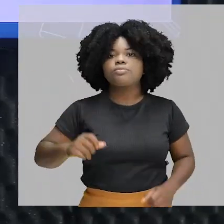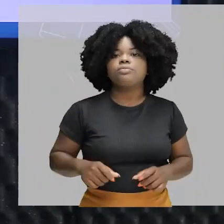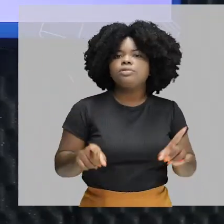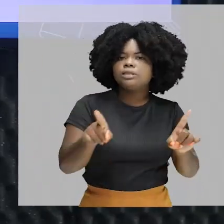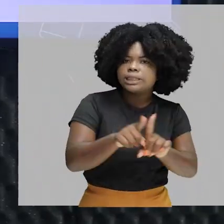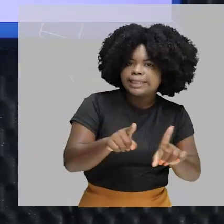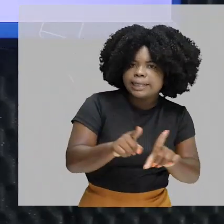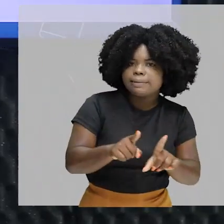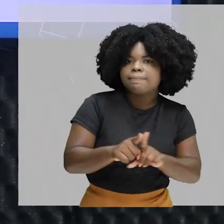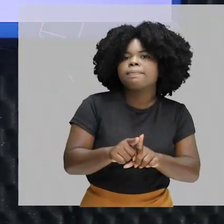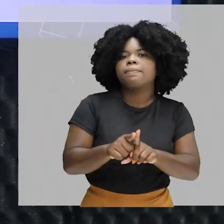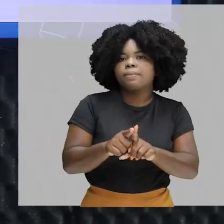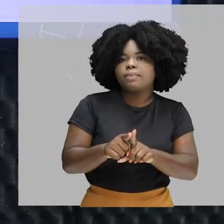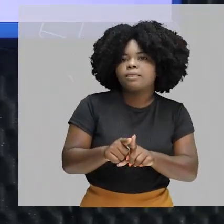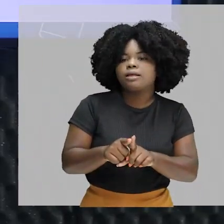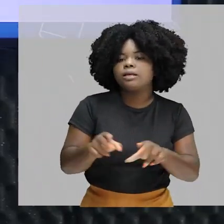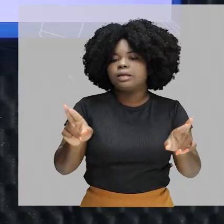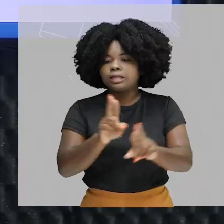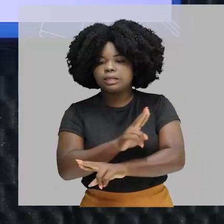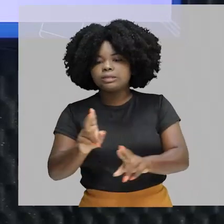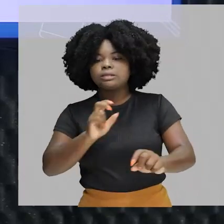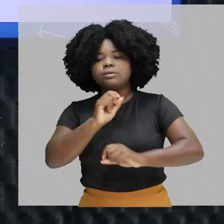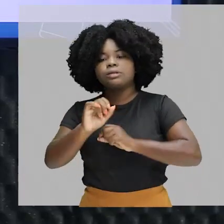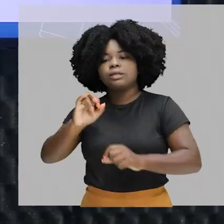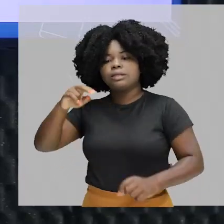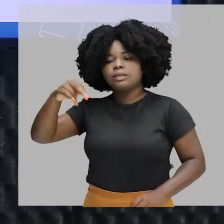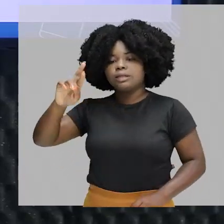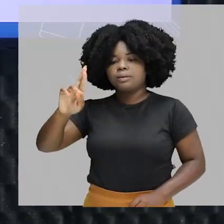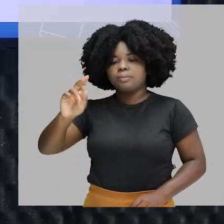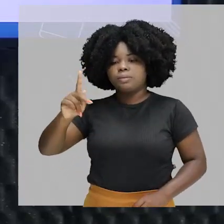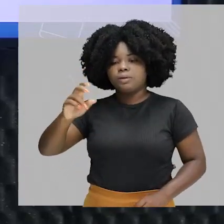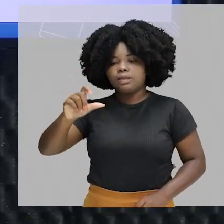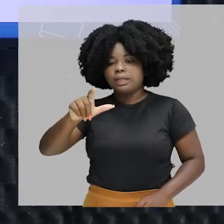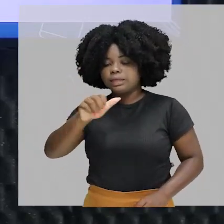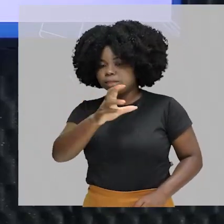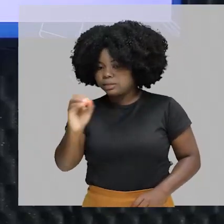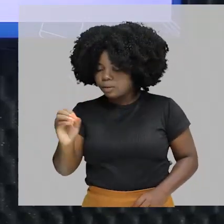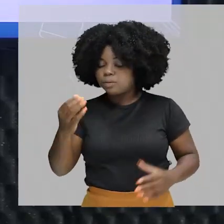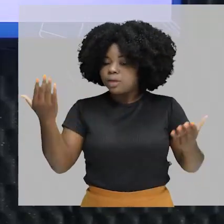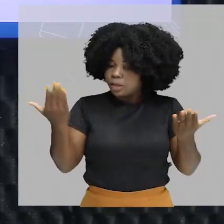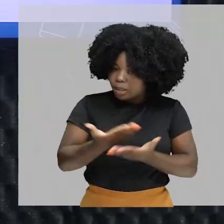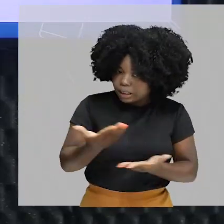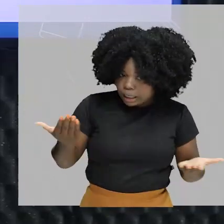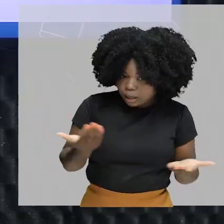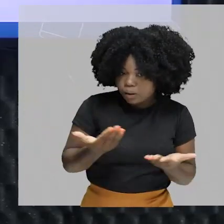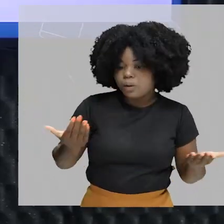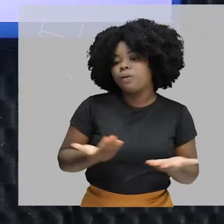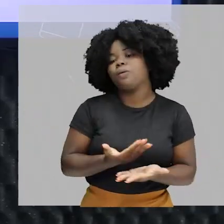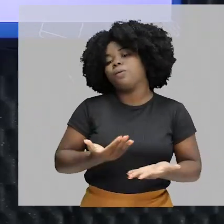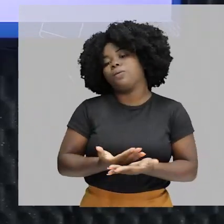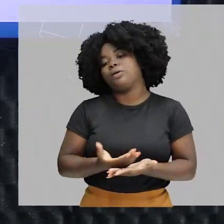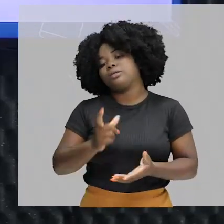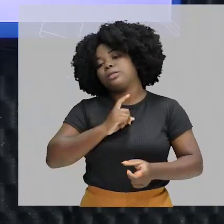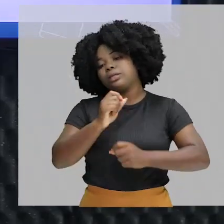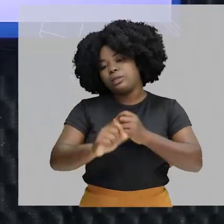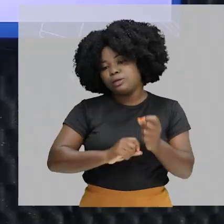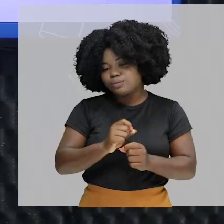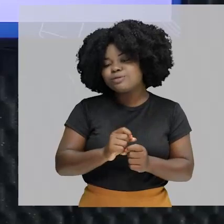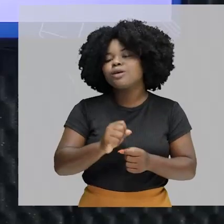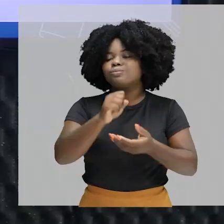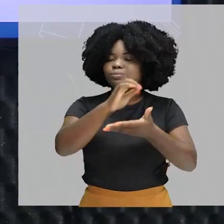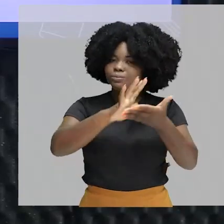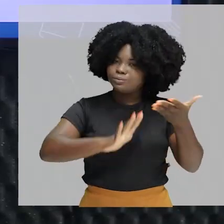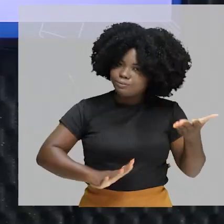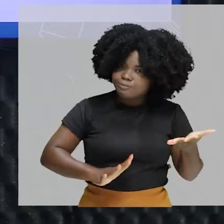a respeito da interpolação geométrica. E agora chegou o momento de nós vermos mais um bloco de